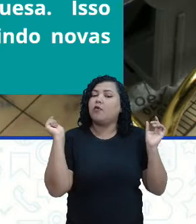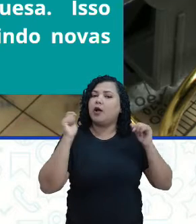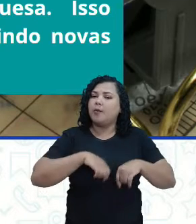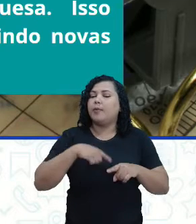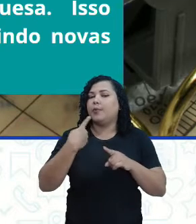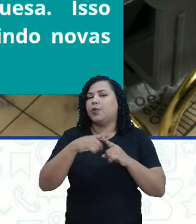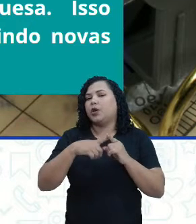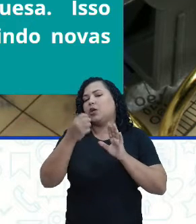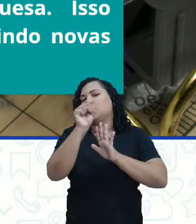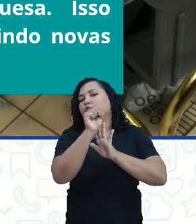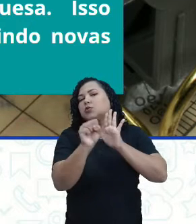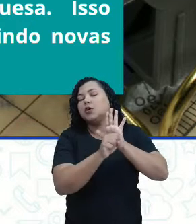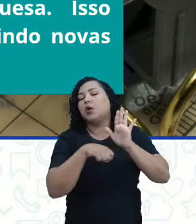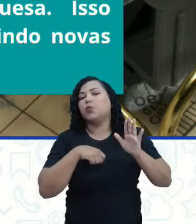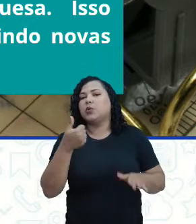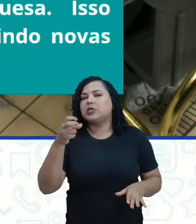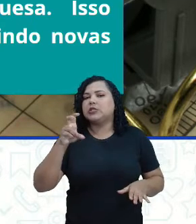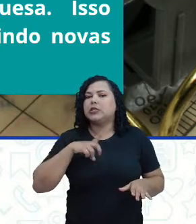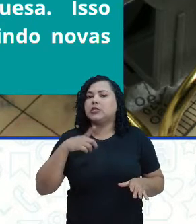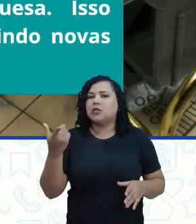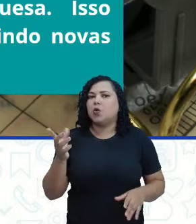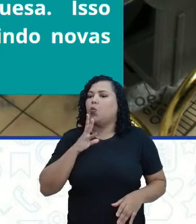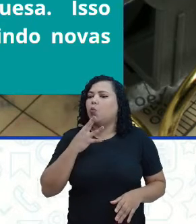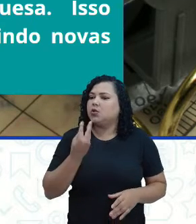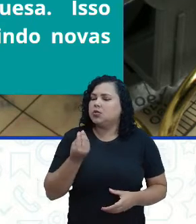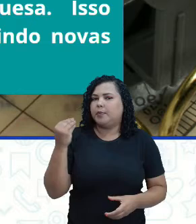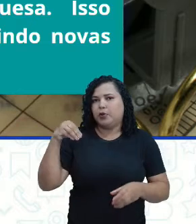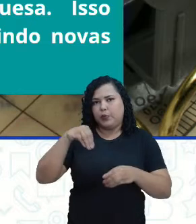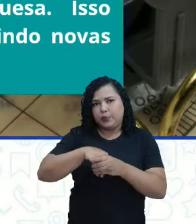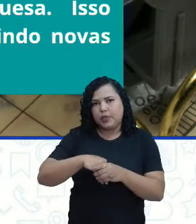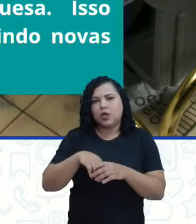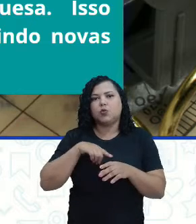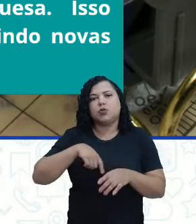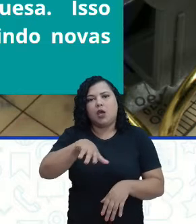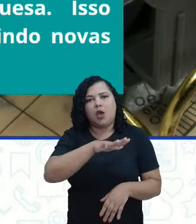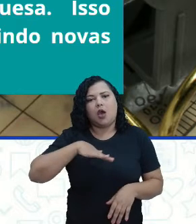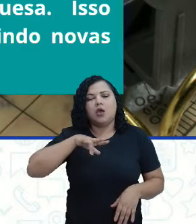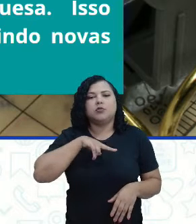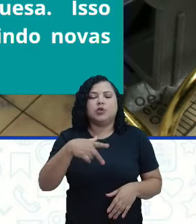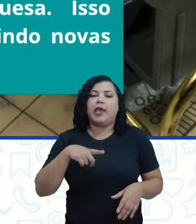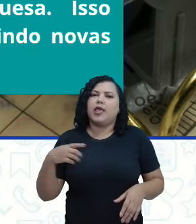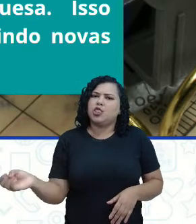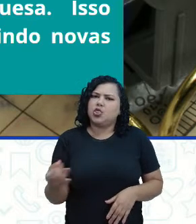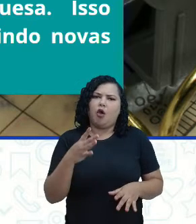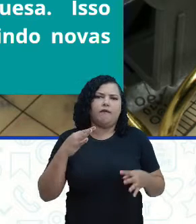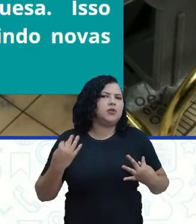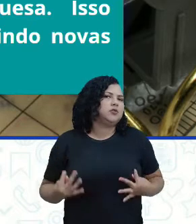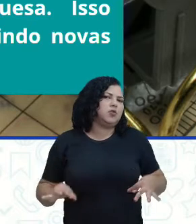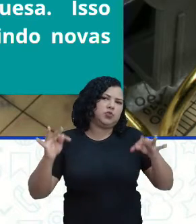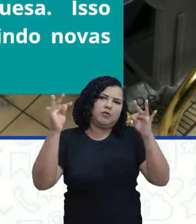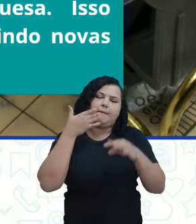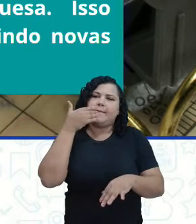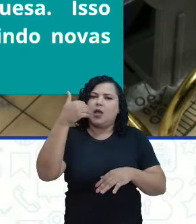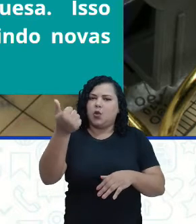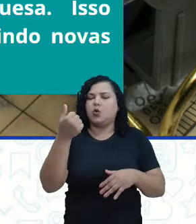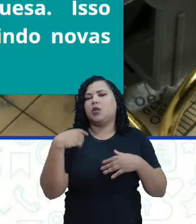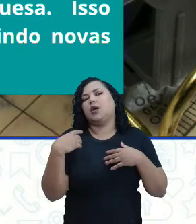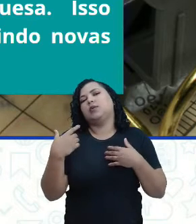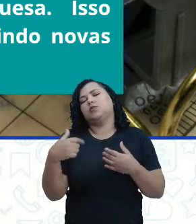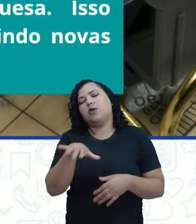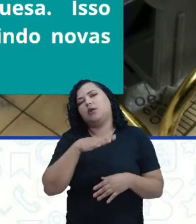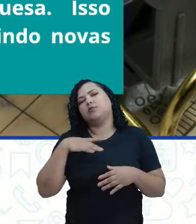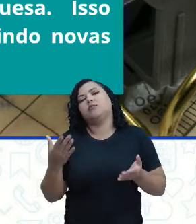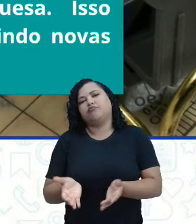século XV, havia um acúmulo de conhecimento náutico e novas tecnologias haviam aprimorado o ofício da